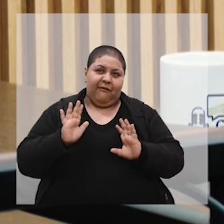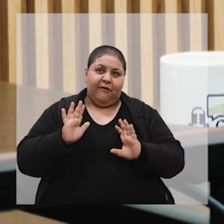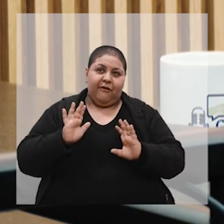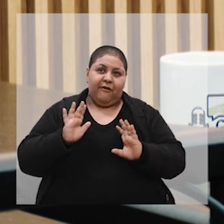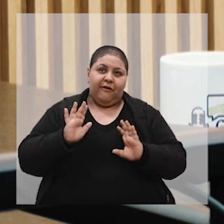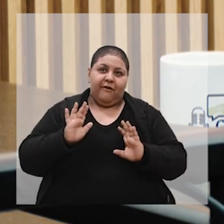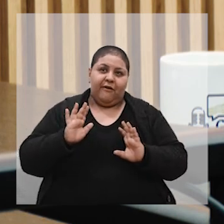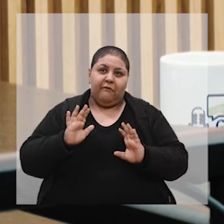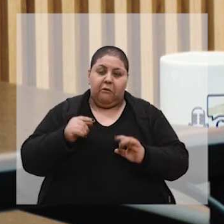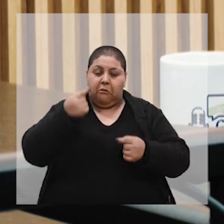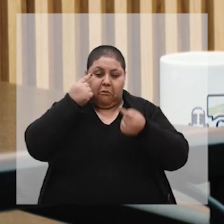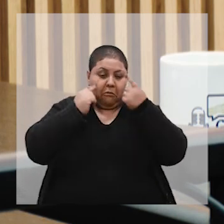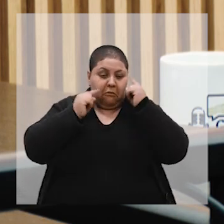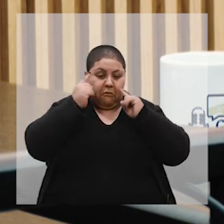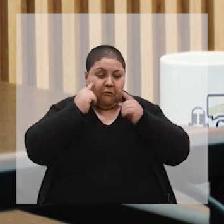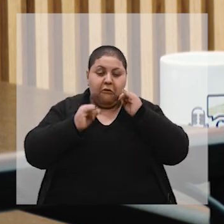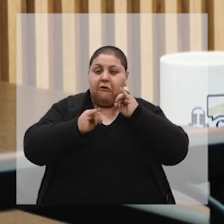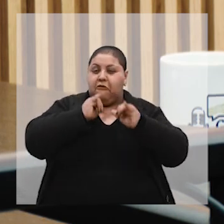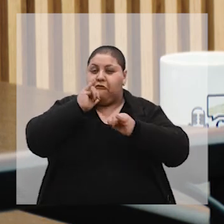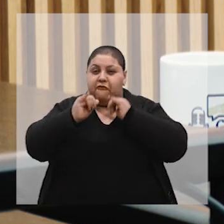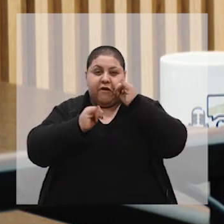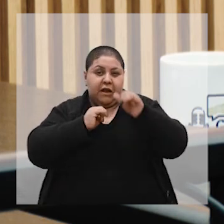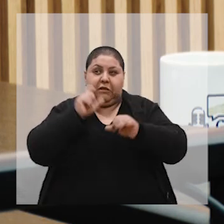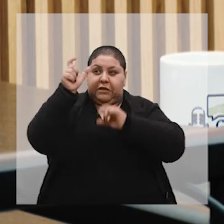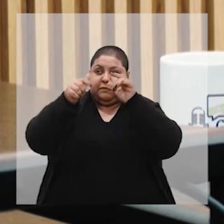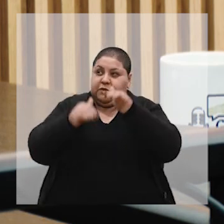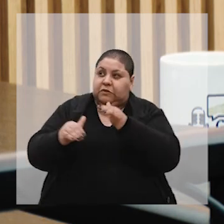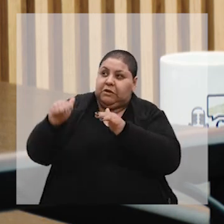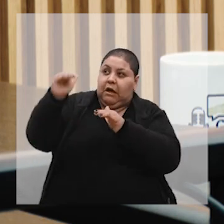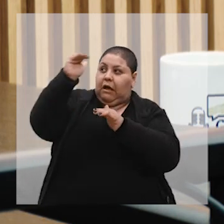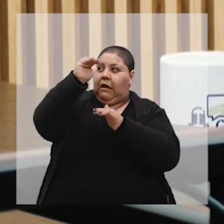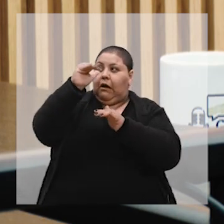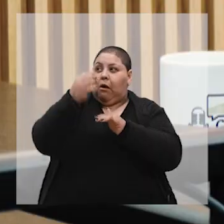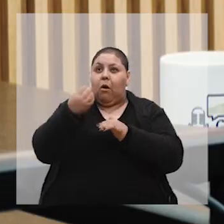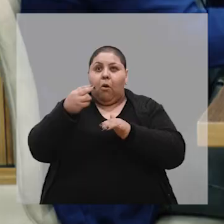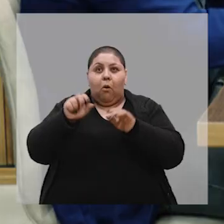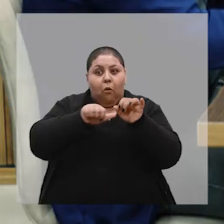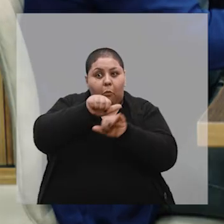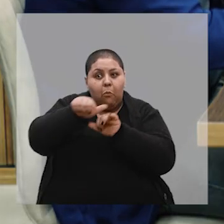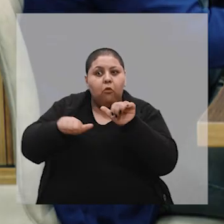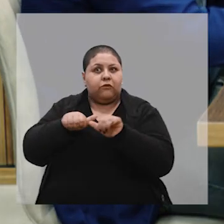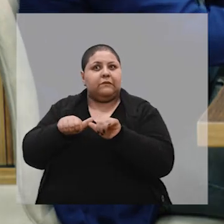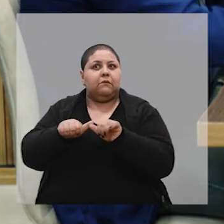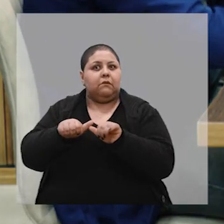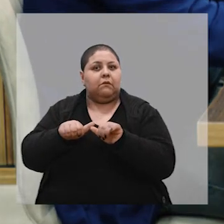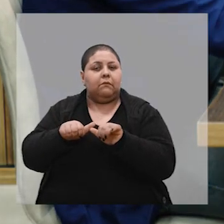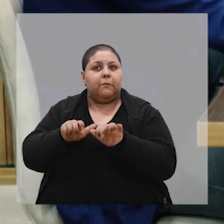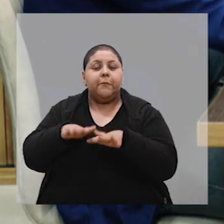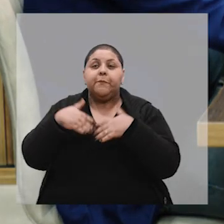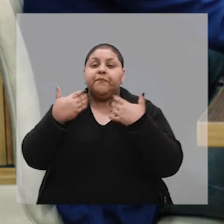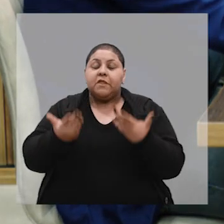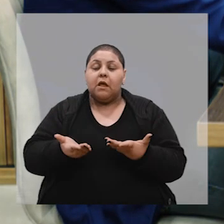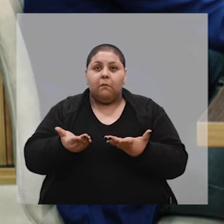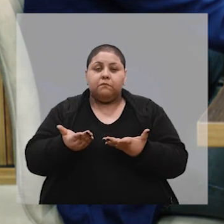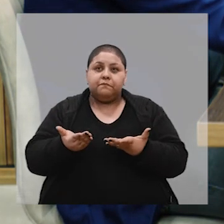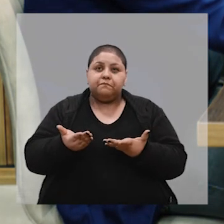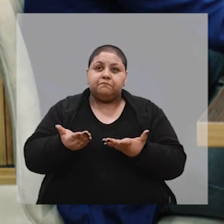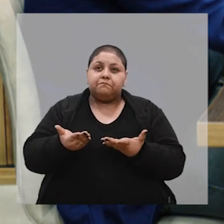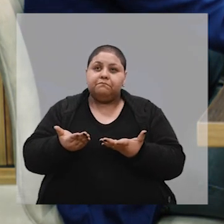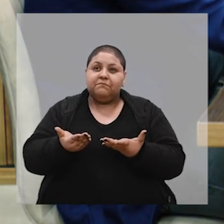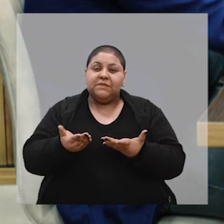Então, ou eu fico choramingando falando que os caras são muito altos, ou eu vou enfrentar isso, né, cara?